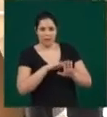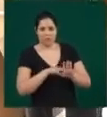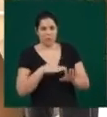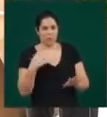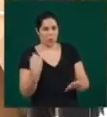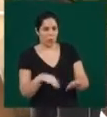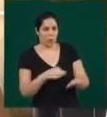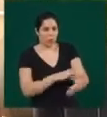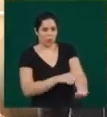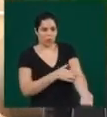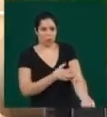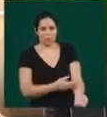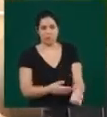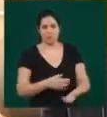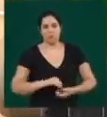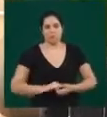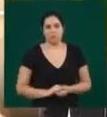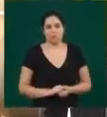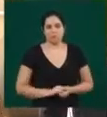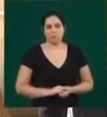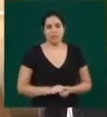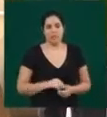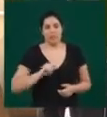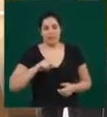dormência, dor nos braços,